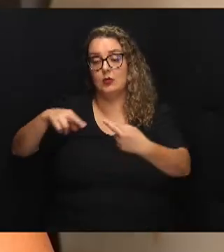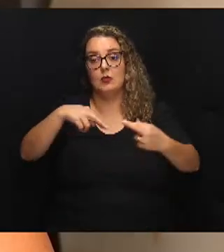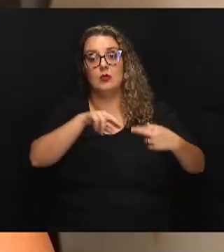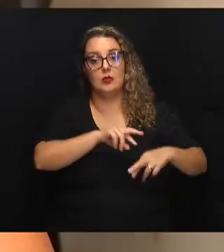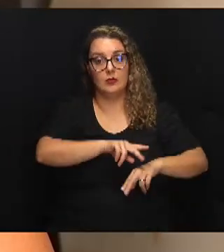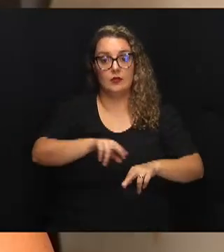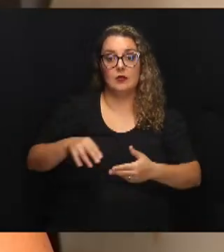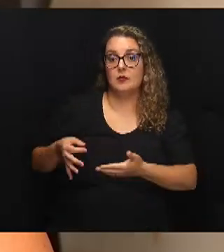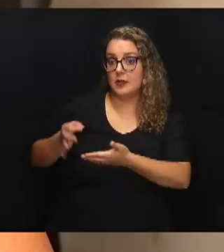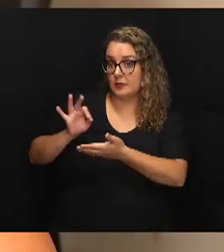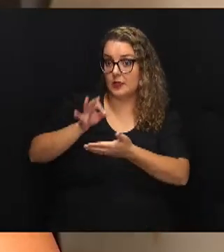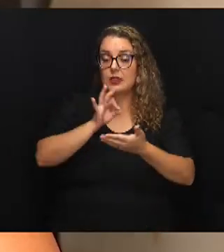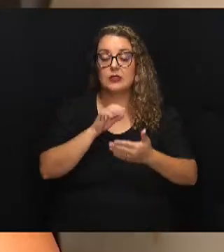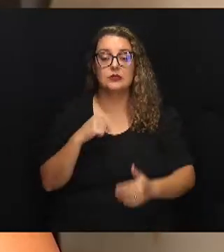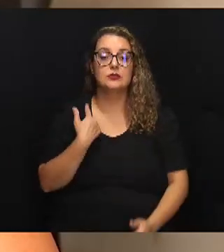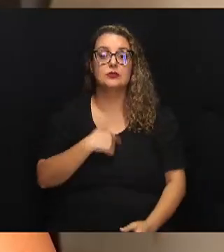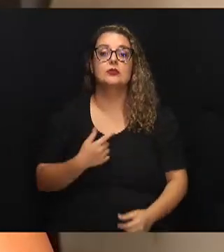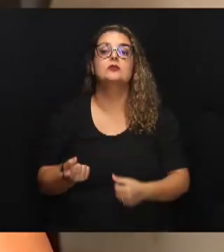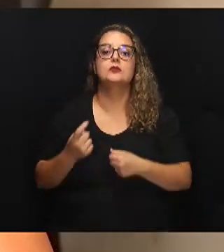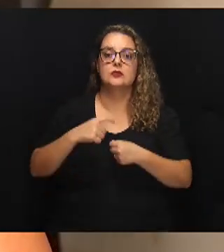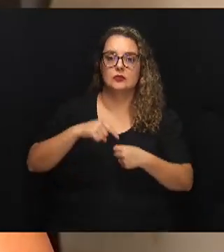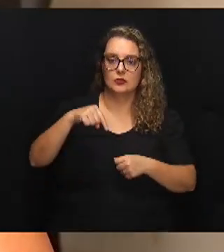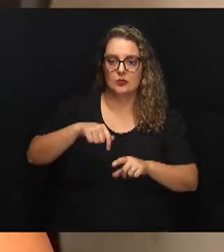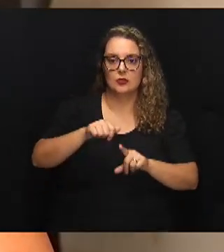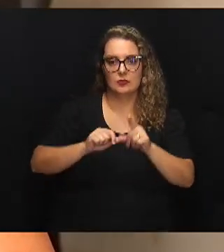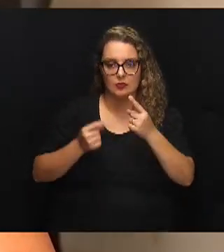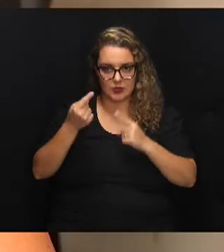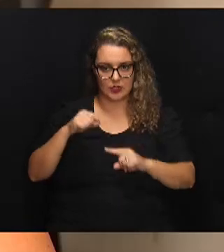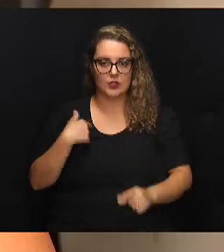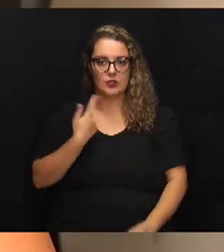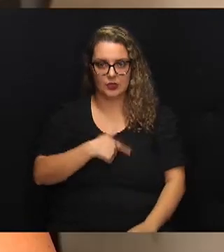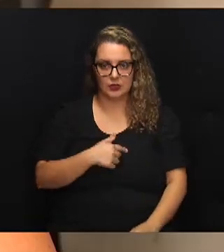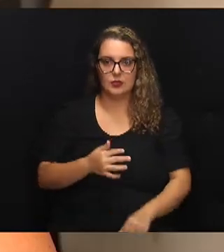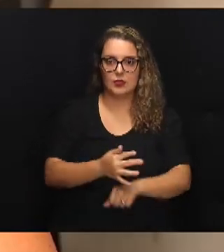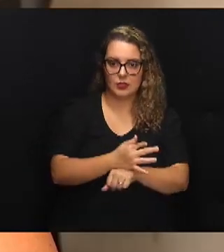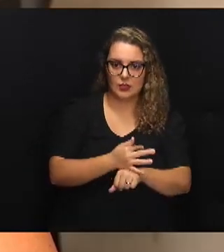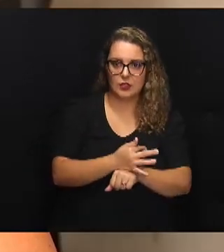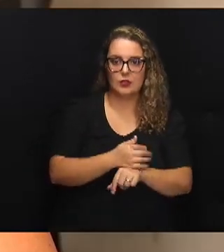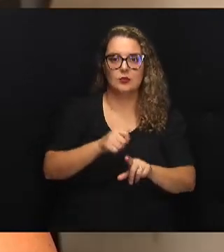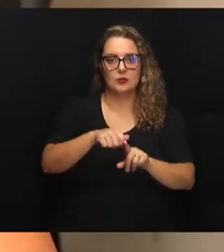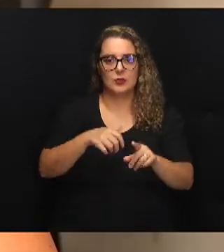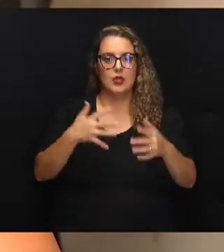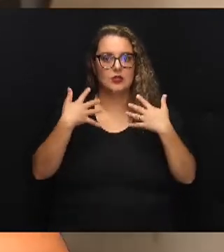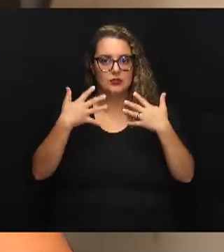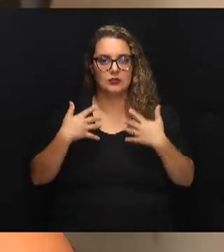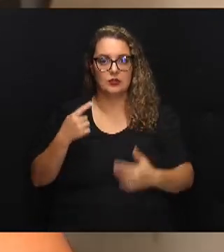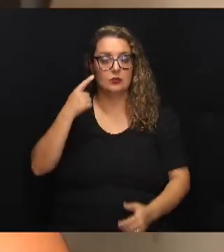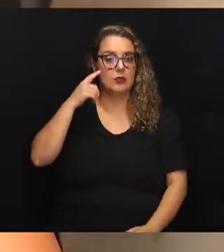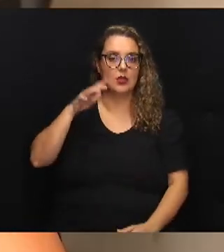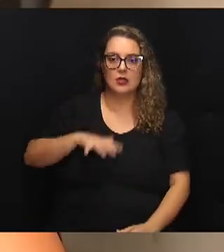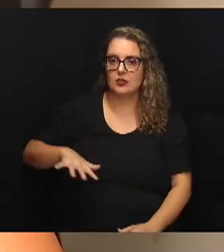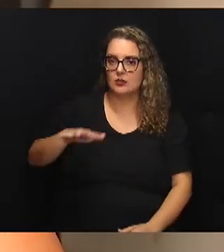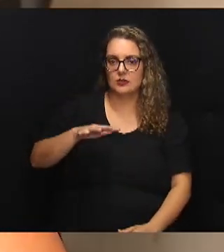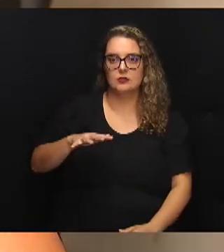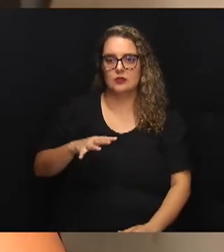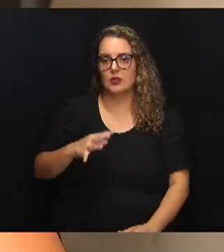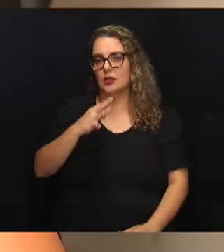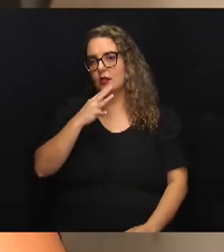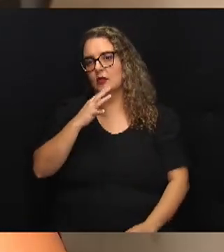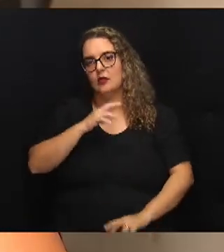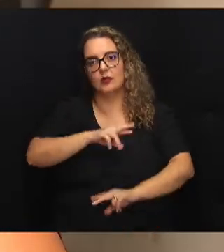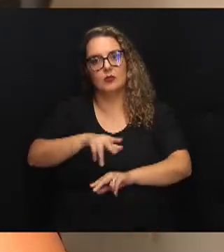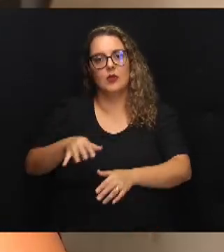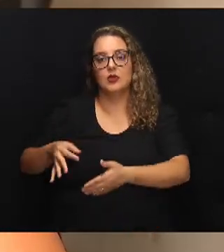cafés e nós voltamos agora em fevereiro, porque nós estávamos de recesso em janeiro, mas a ideia é conhecer o máximo de